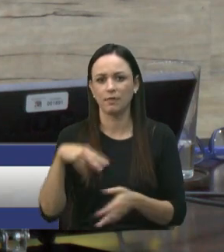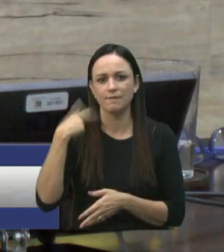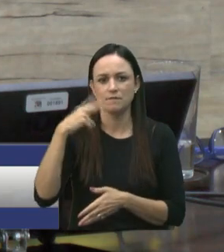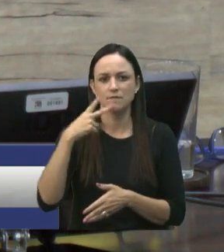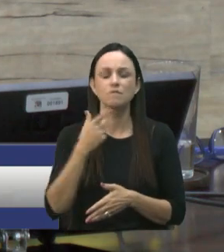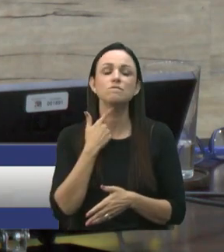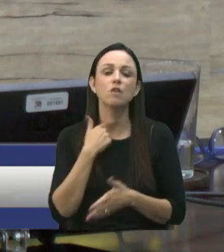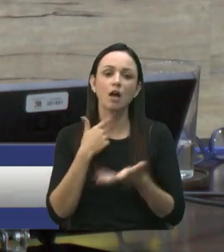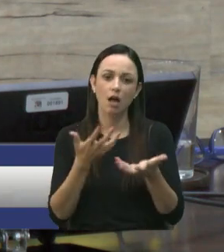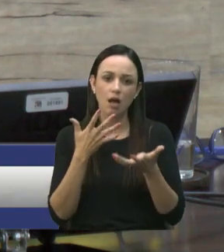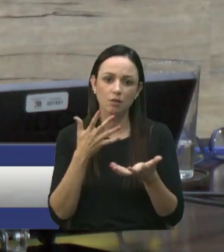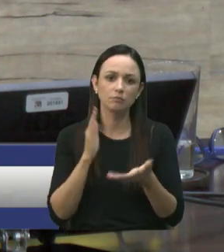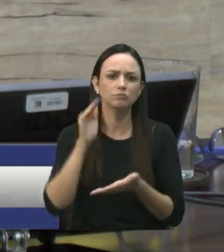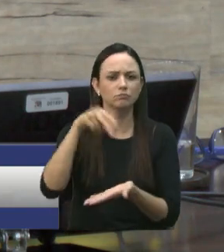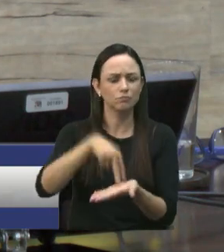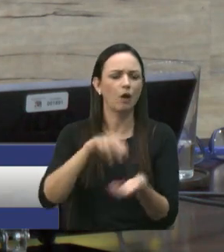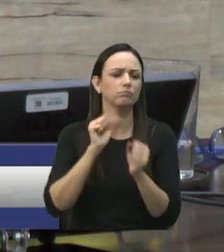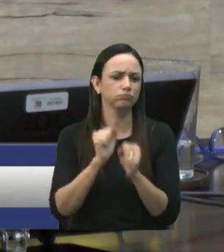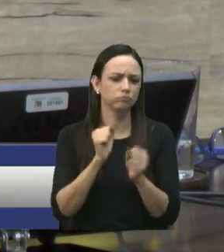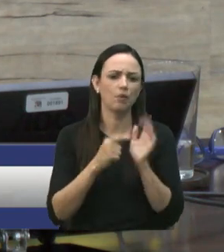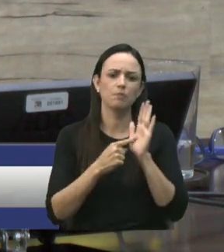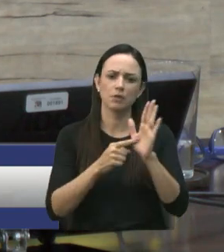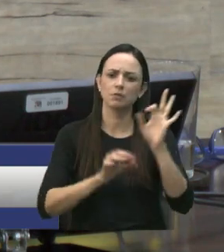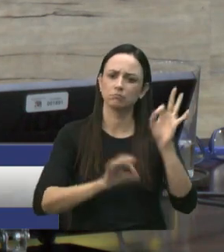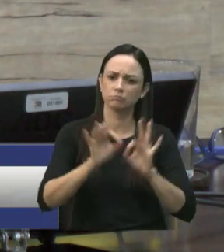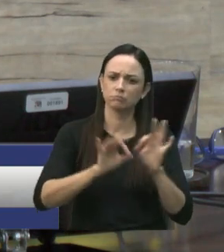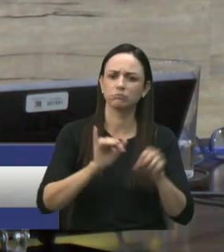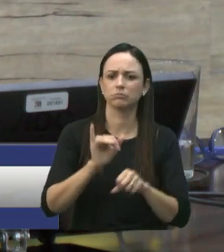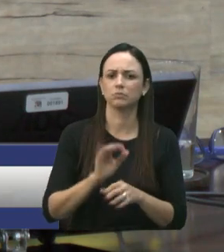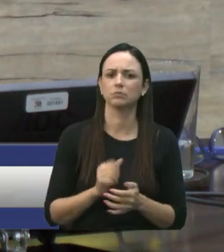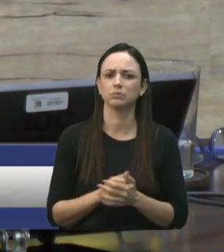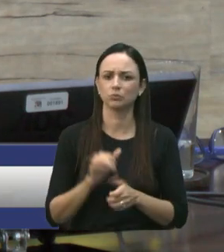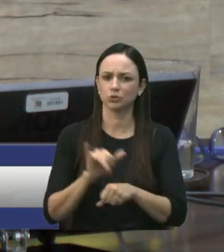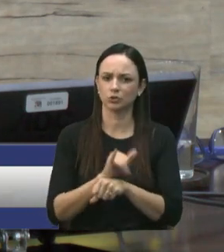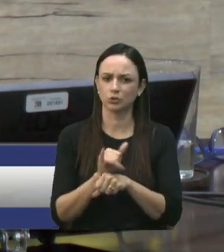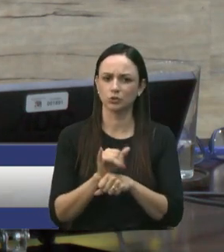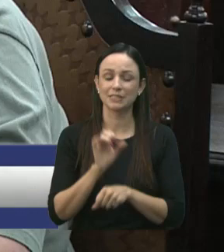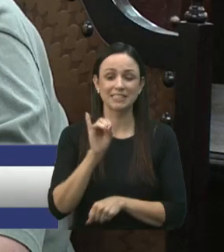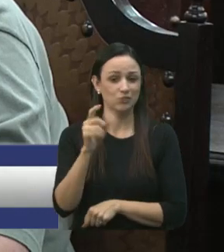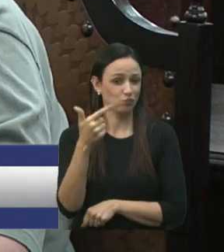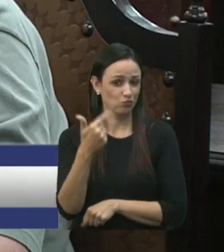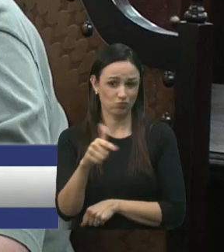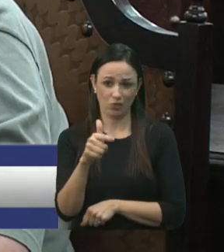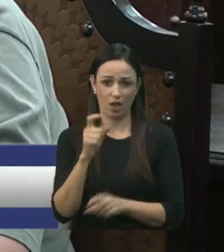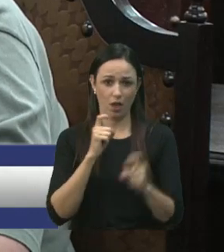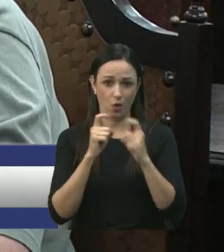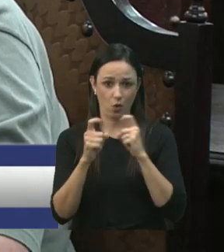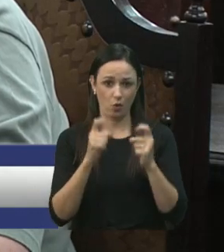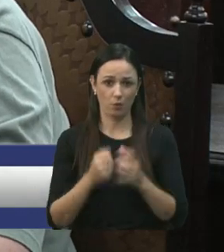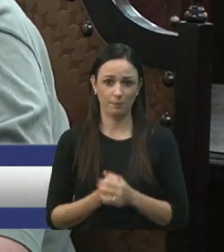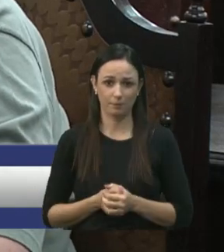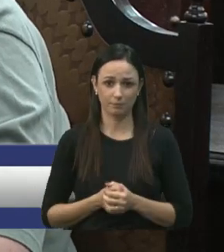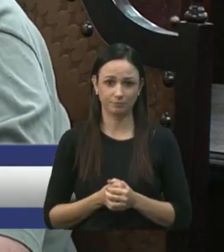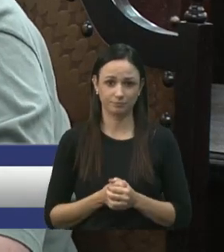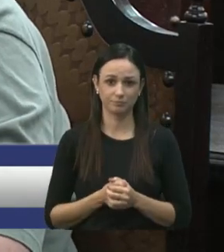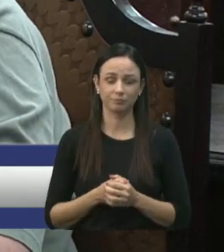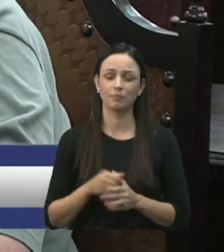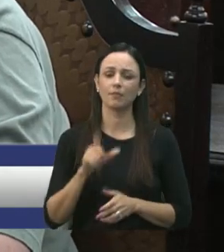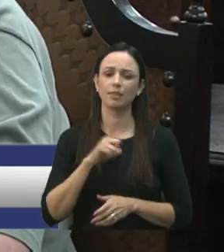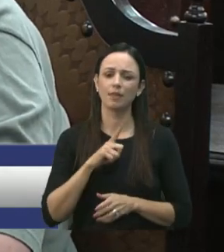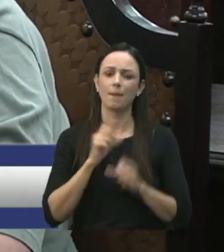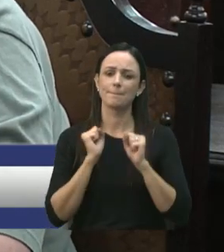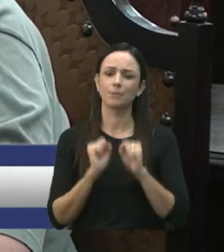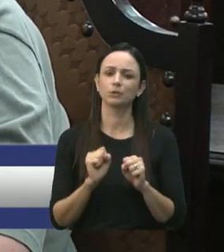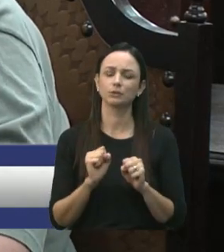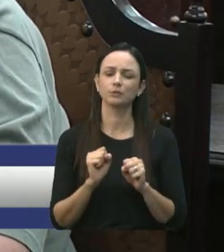assim desejarem estar lá para que eles apresentem o planejamento estratégico. Não ocorrendo essa reunião, a possibilidade